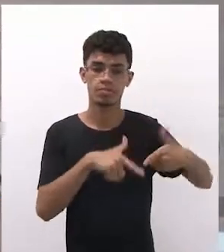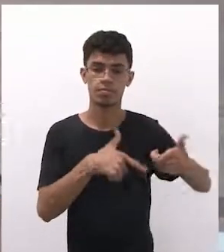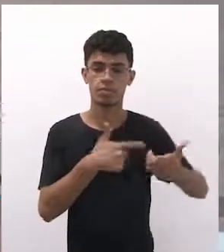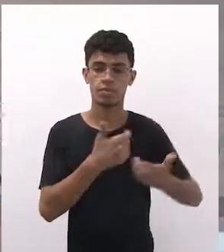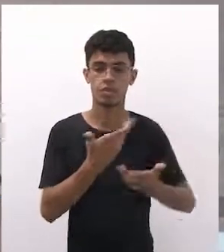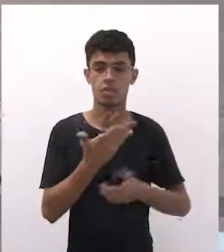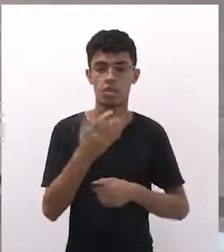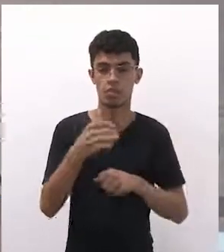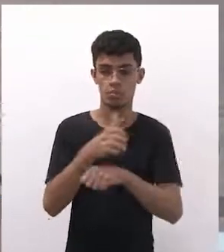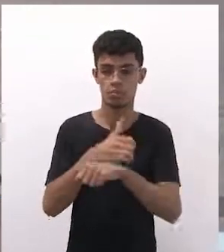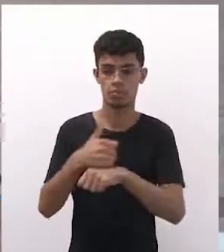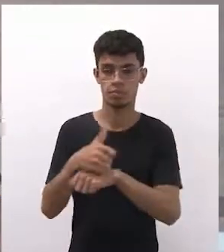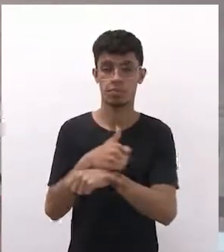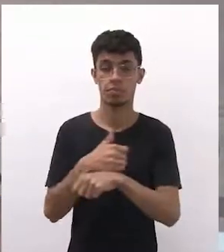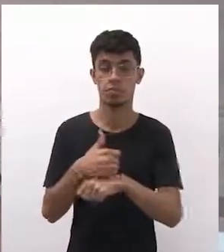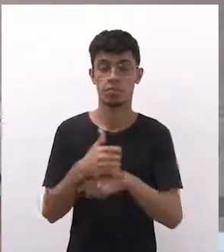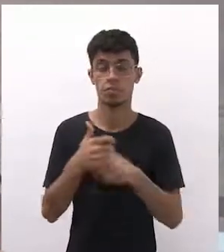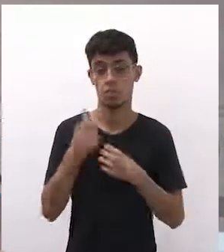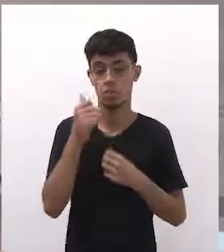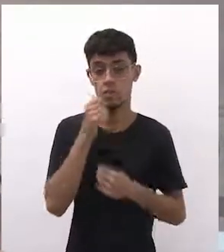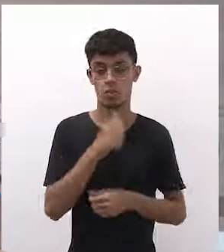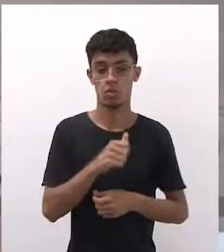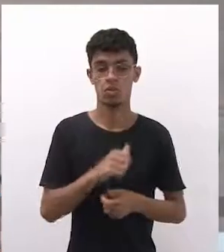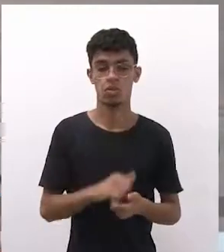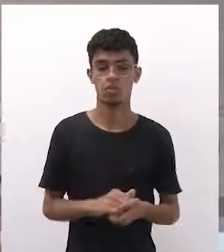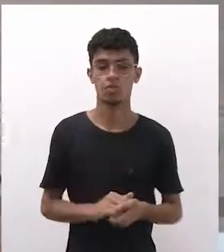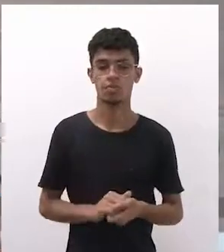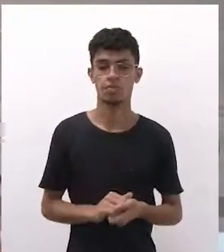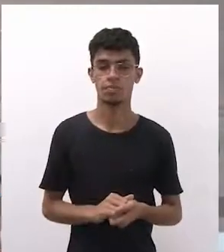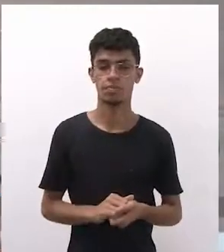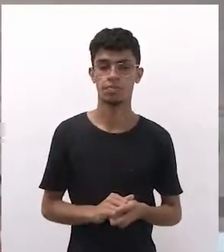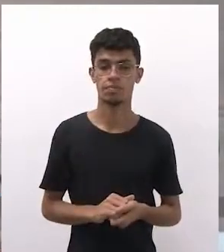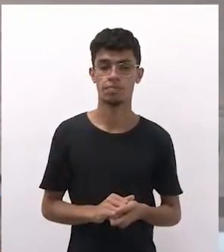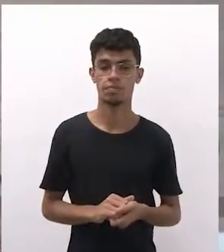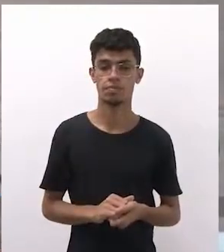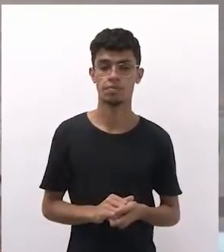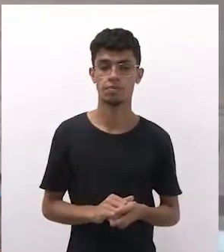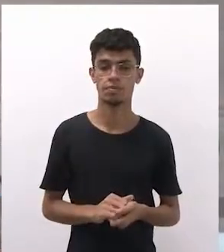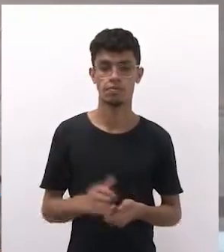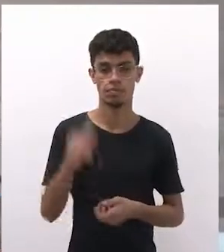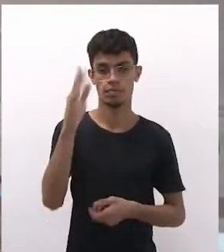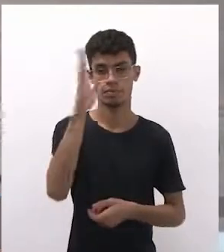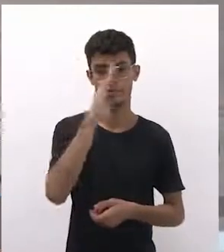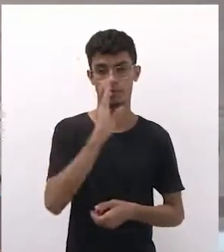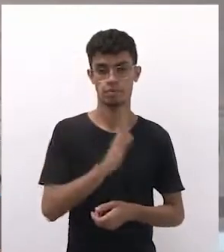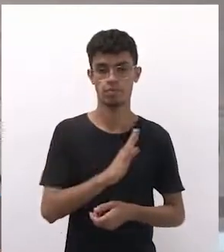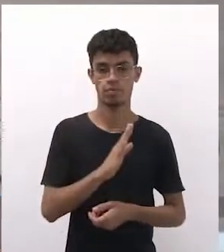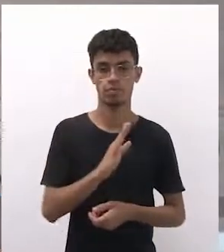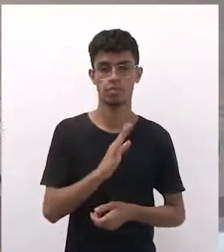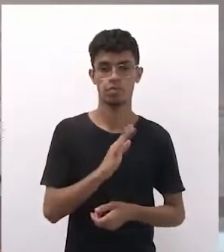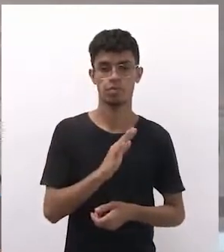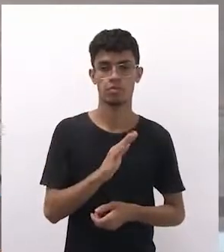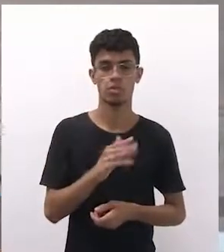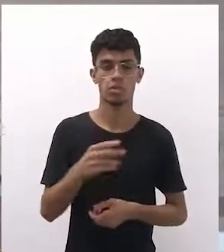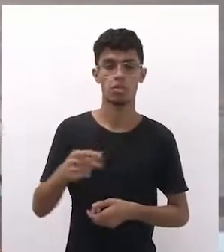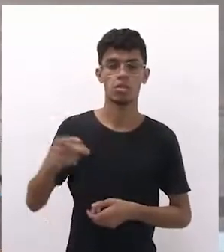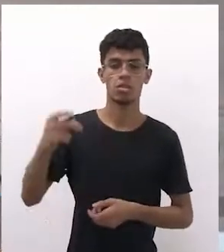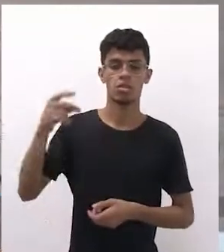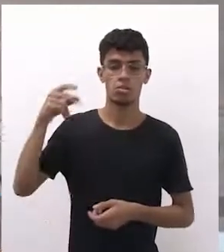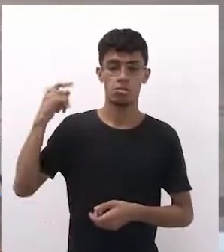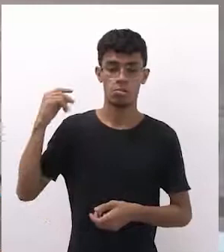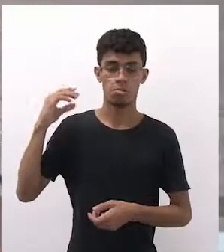é uma profissão historicamente de mulheres, e no caso do Brasil, algo que vem desde um